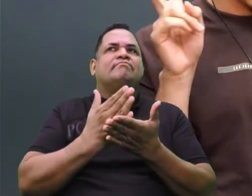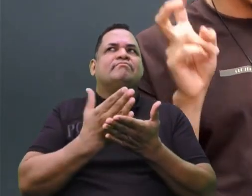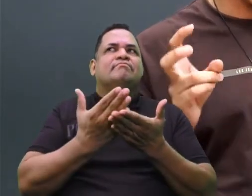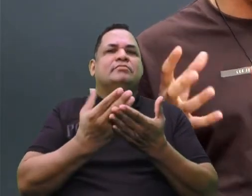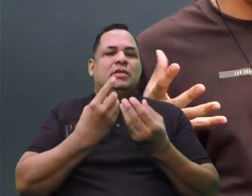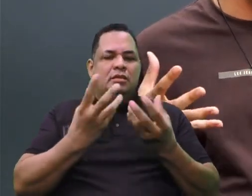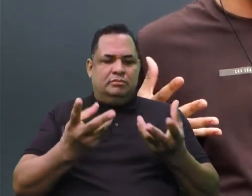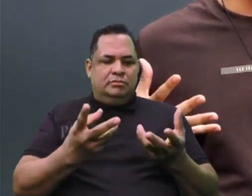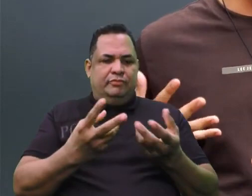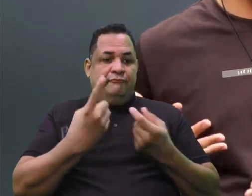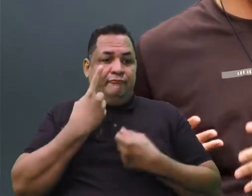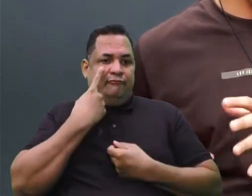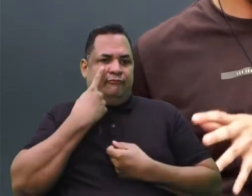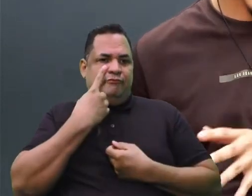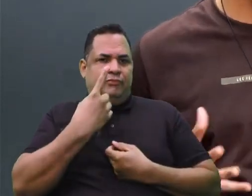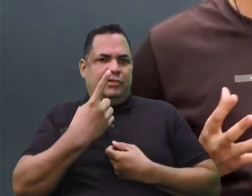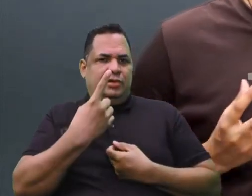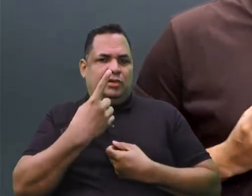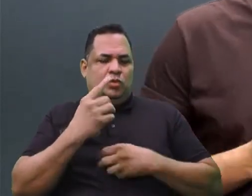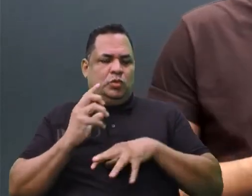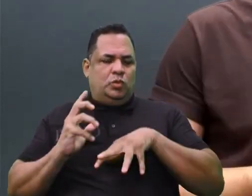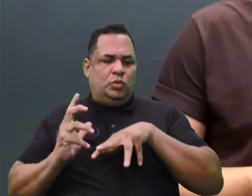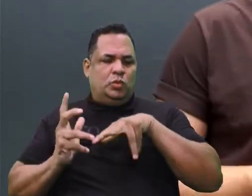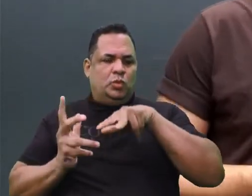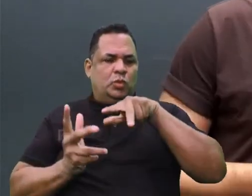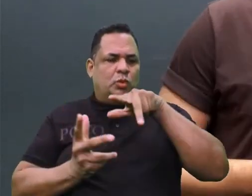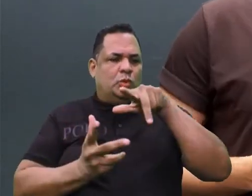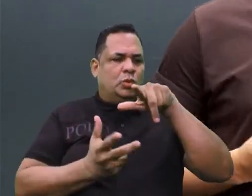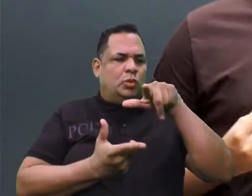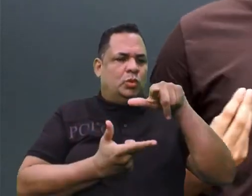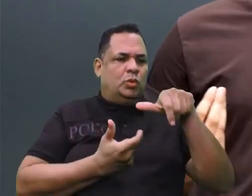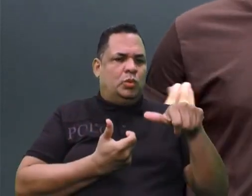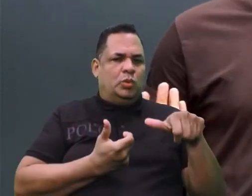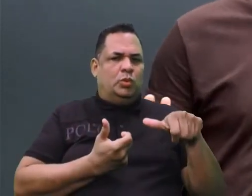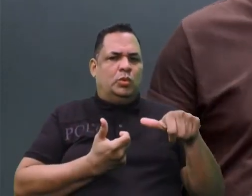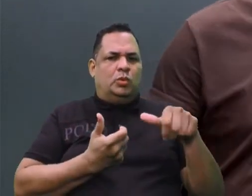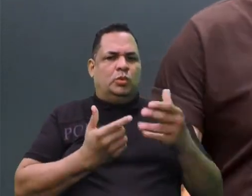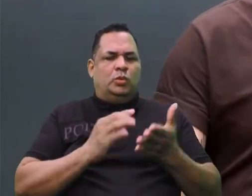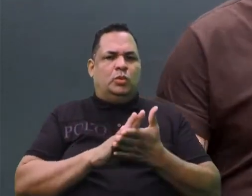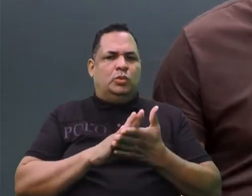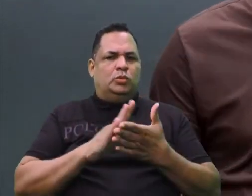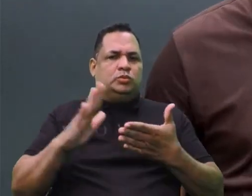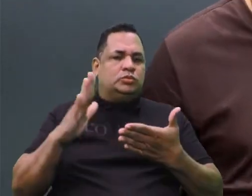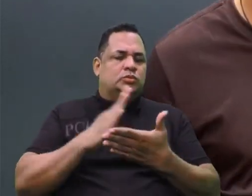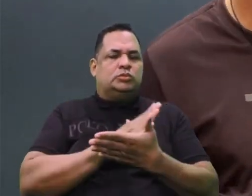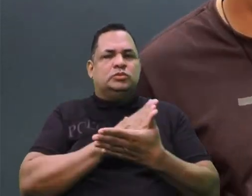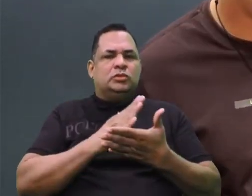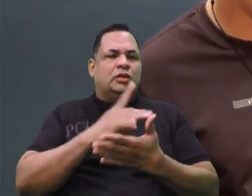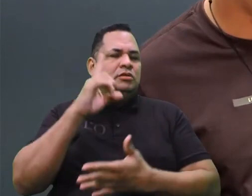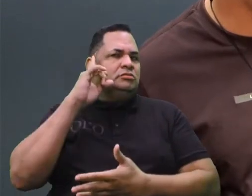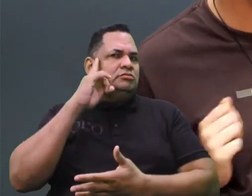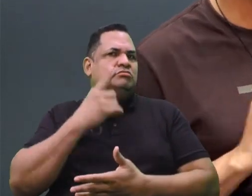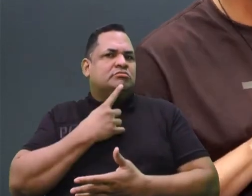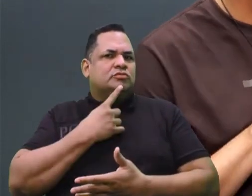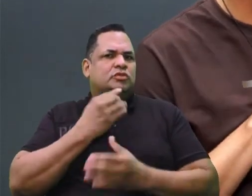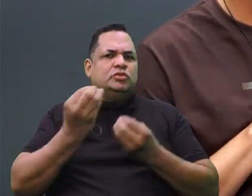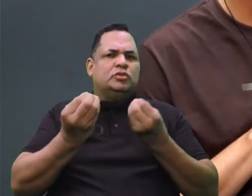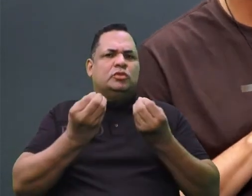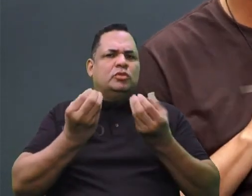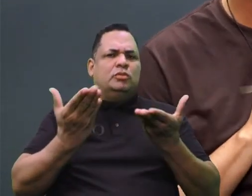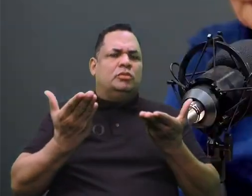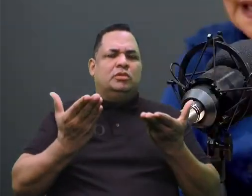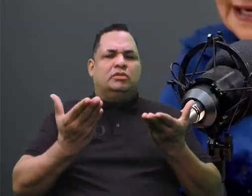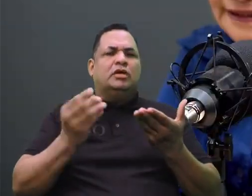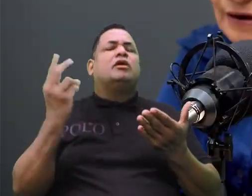que você tinha, né? E entrasse no mundo onde era, talvez, o dos surdos já, será? Pois